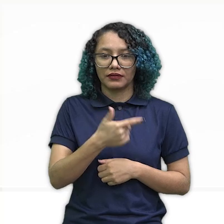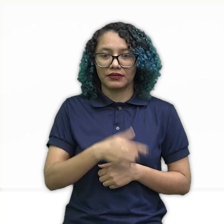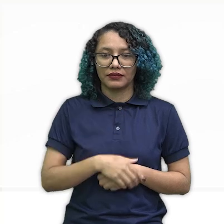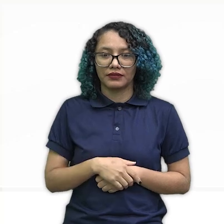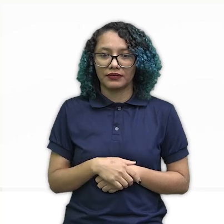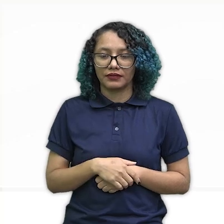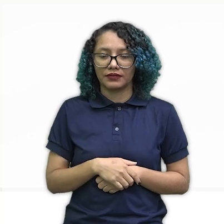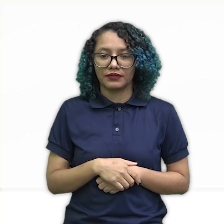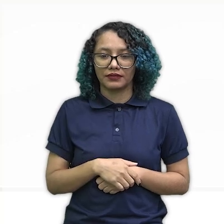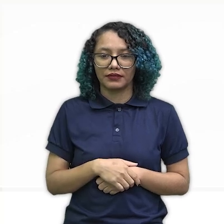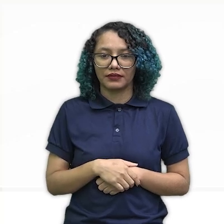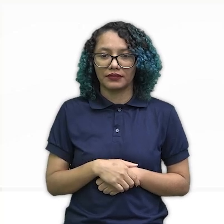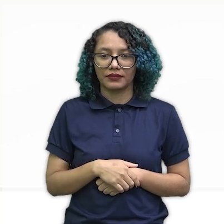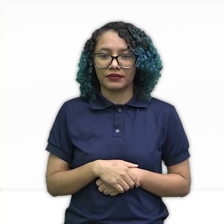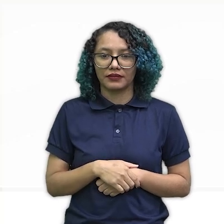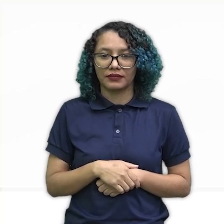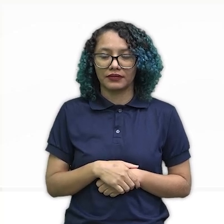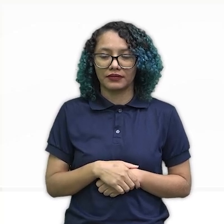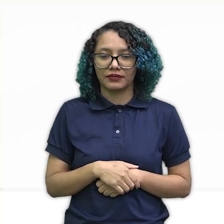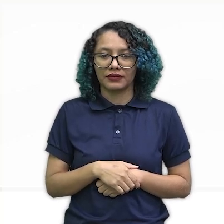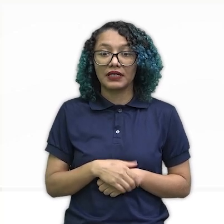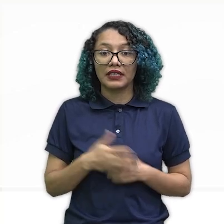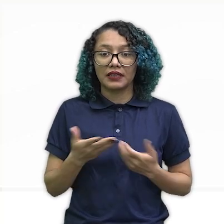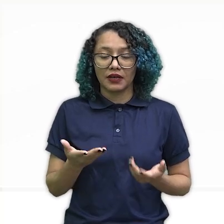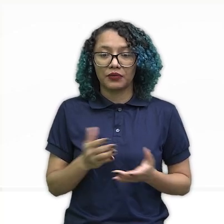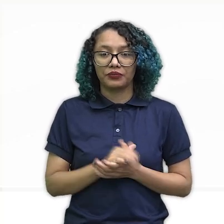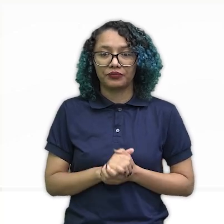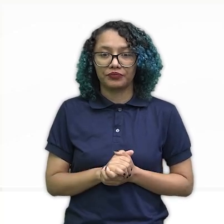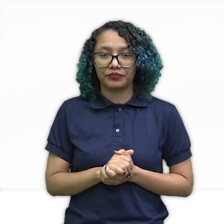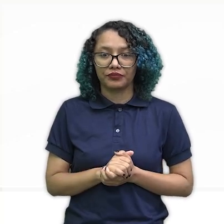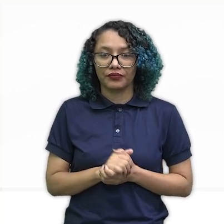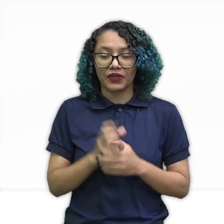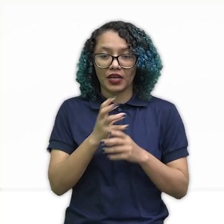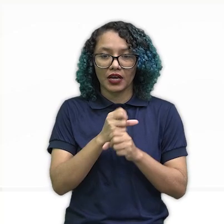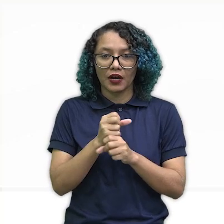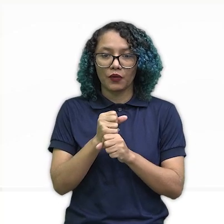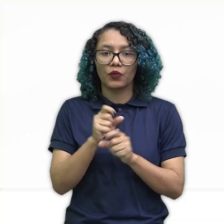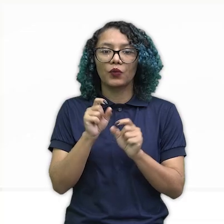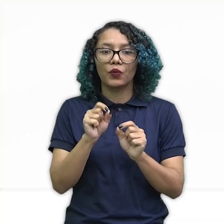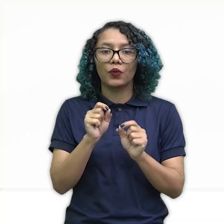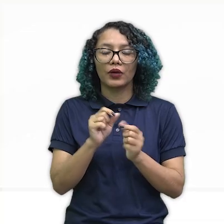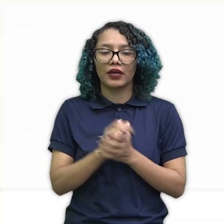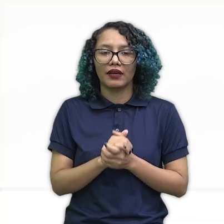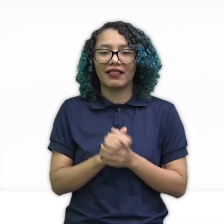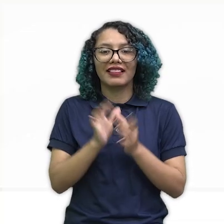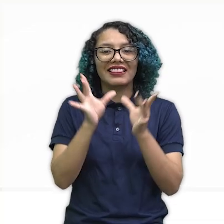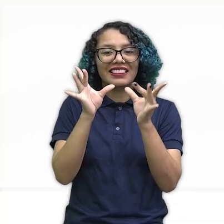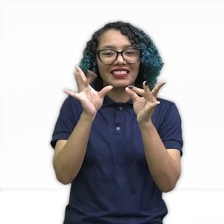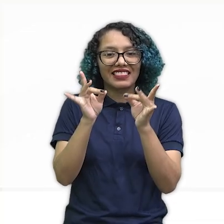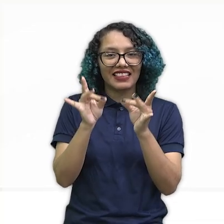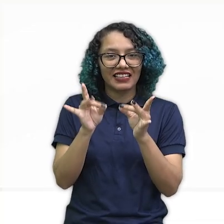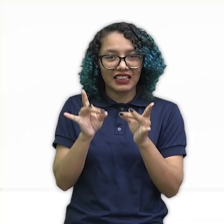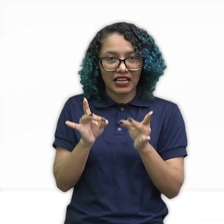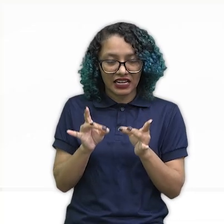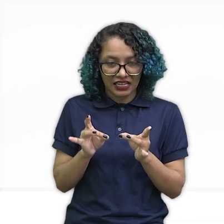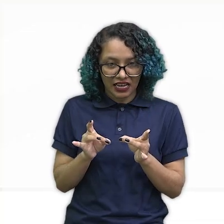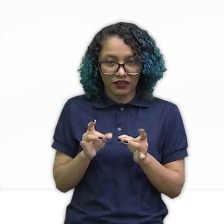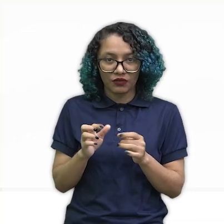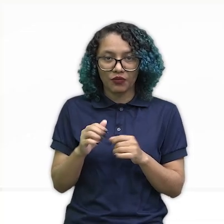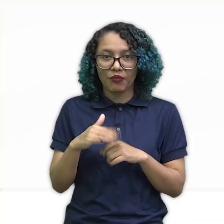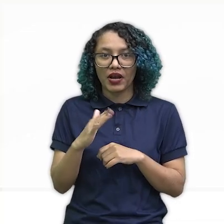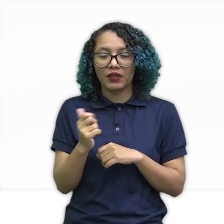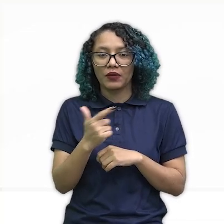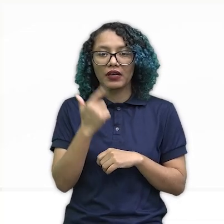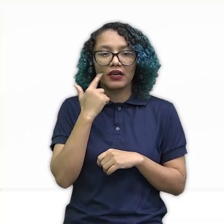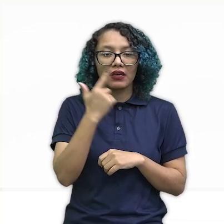bom? Então, essa resolução que eu escrevi aí no meio é mais detalhado, né, do que nós colocamos aqui na nossa